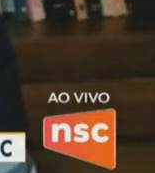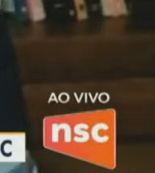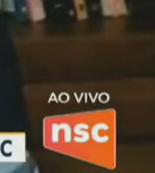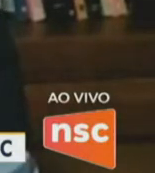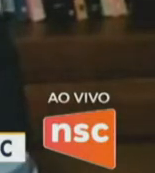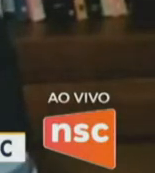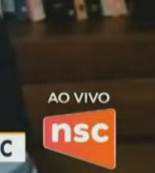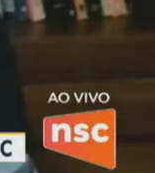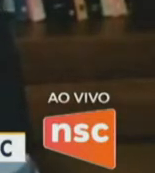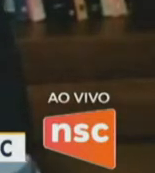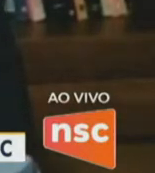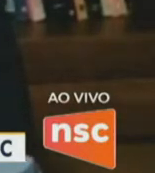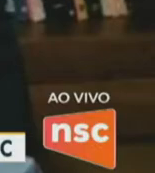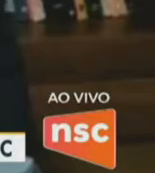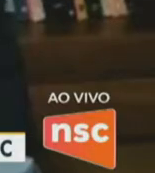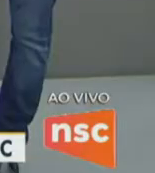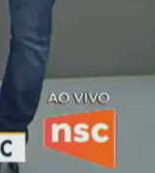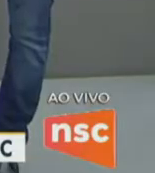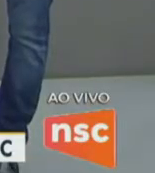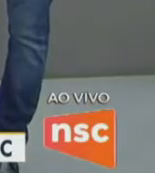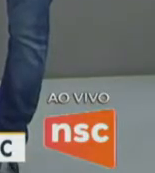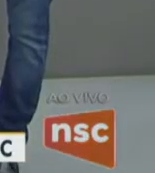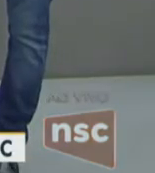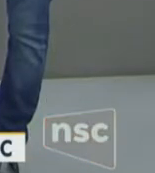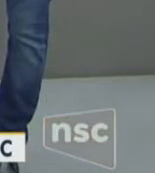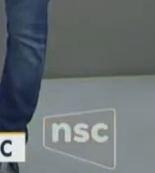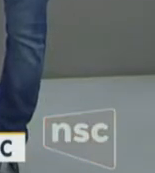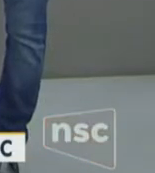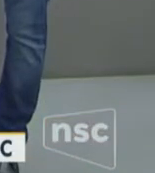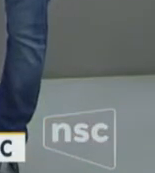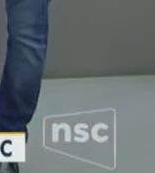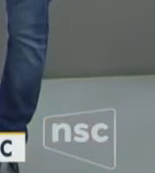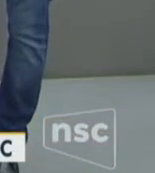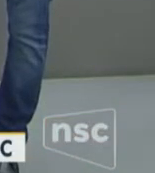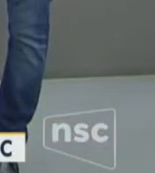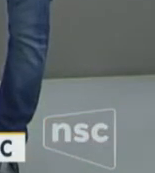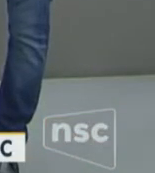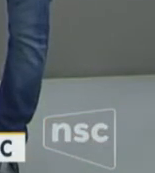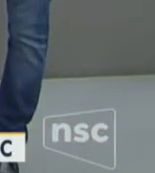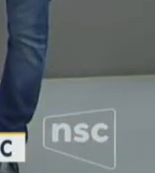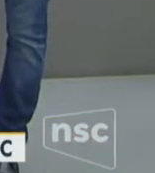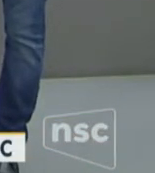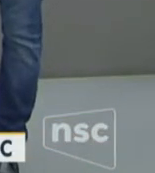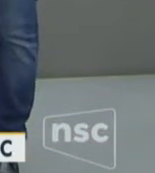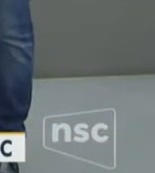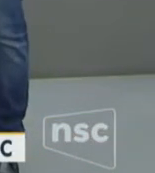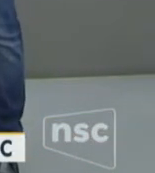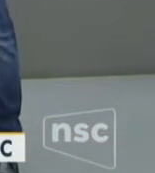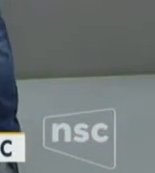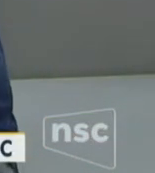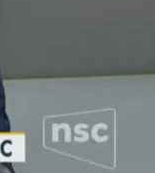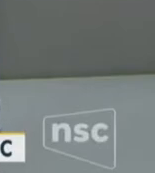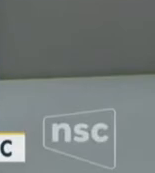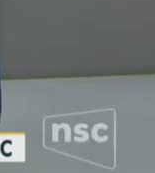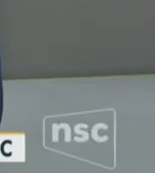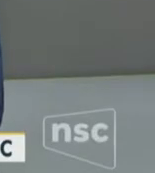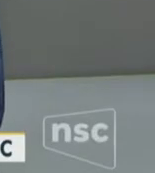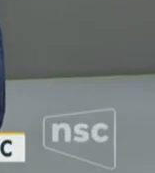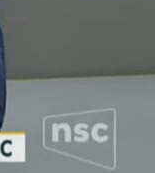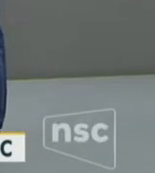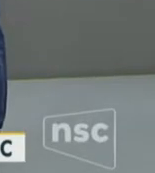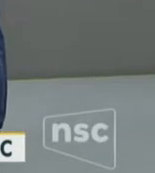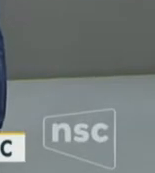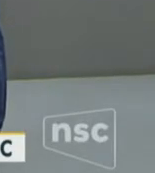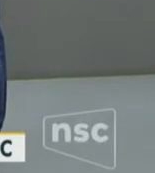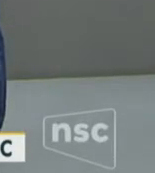Exatamente, Dag. Que bom, uma iniciativa aí muito necessária, né? Que bom, e a gente quer ver agora na prática. Obrigada, Dagmar Spalce. Daqui a pouco a